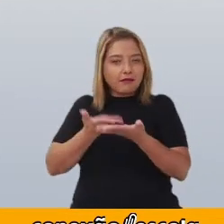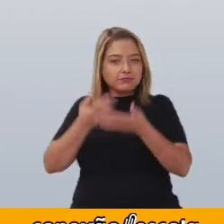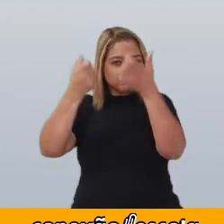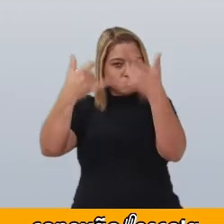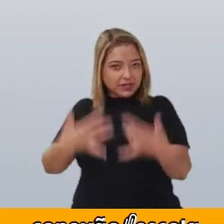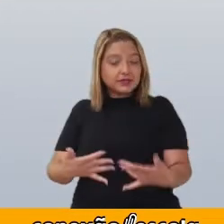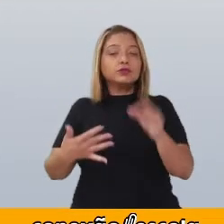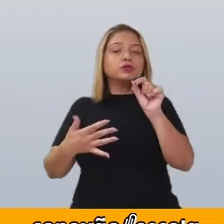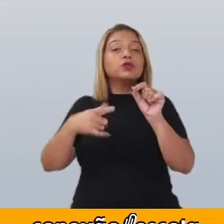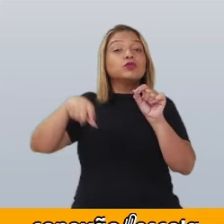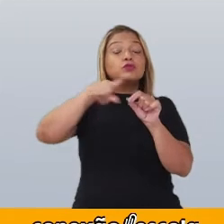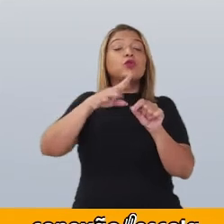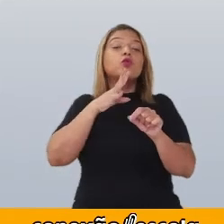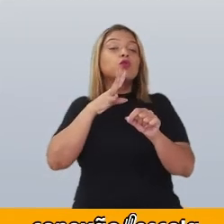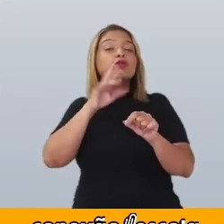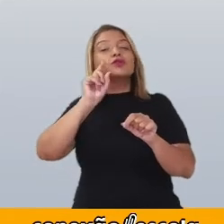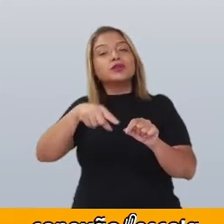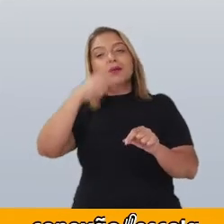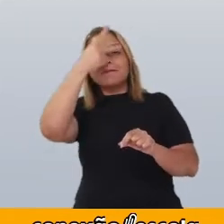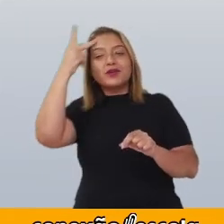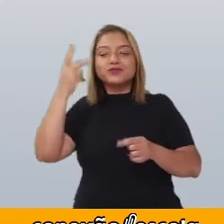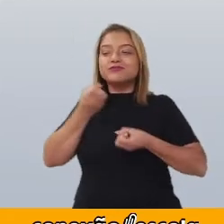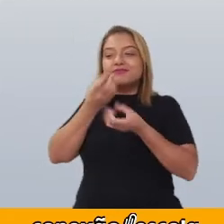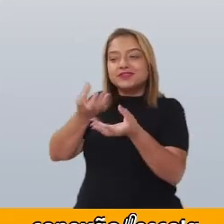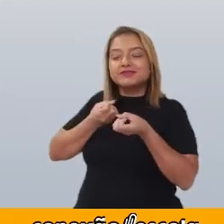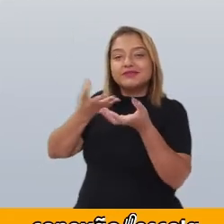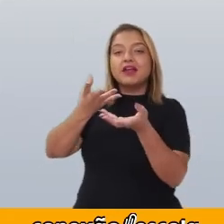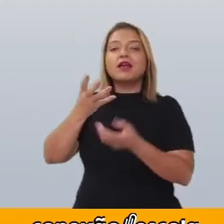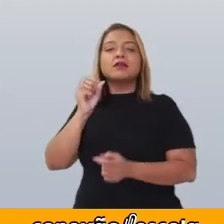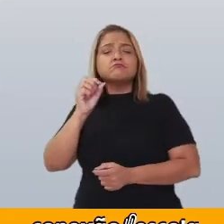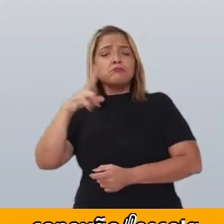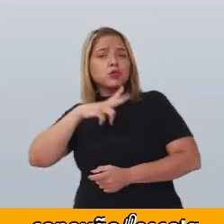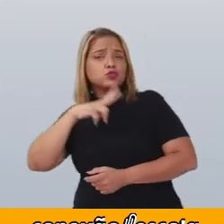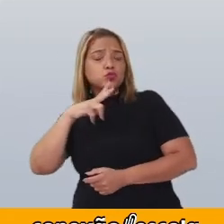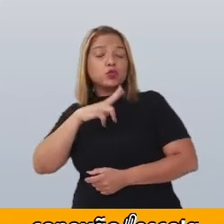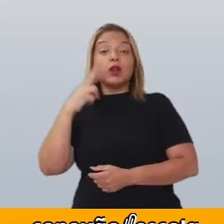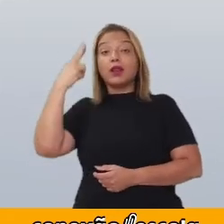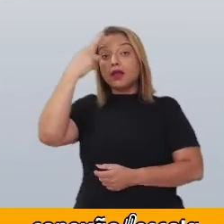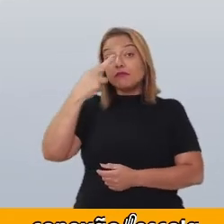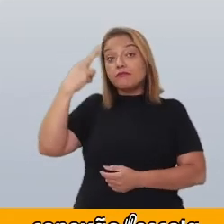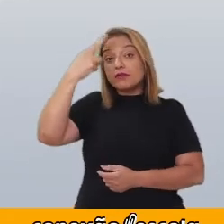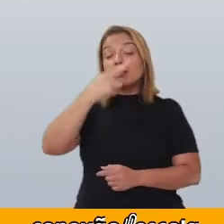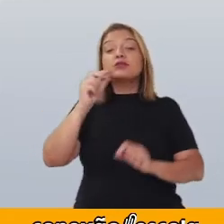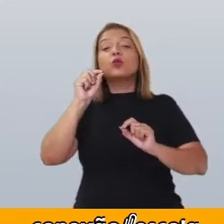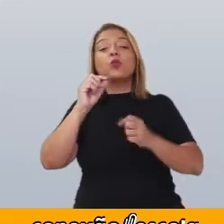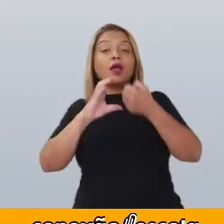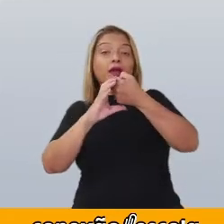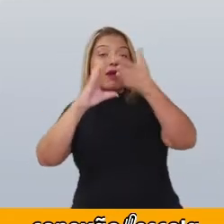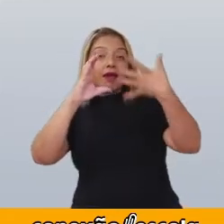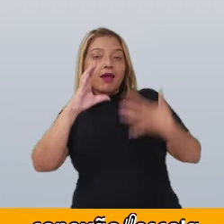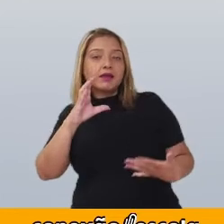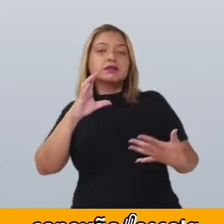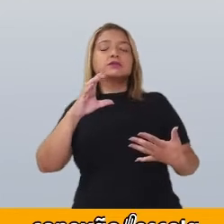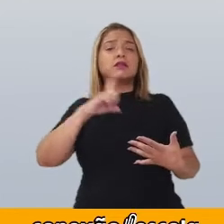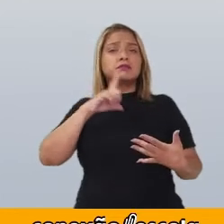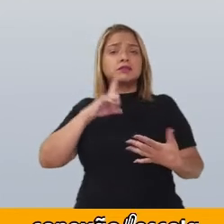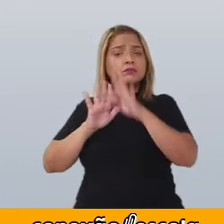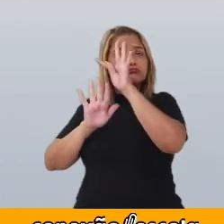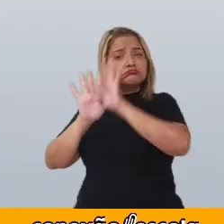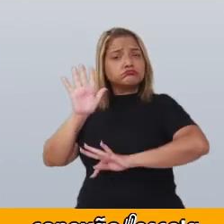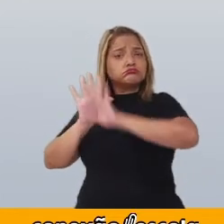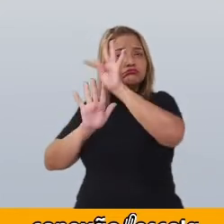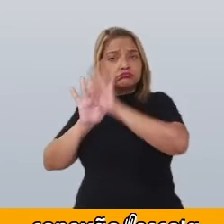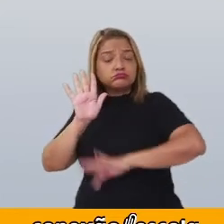conhecer alguns relatos pessoais, refletir sobre o que caracteriza estes textos